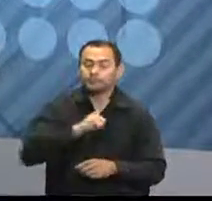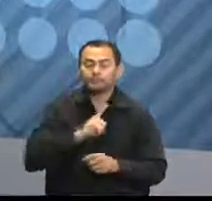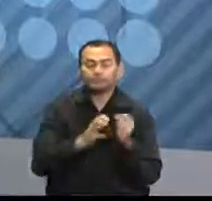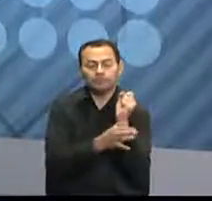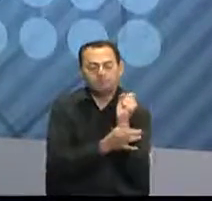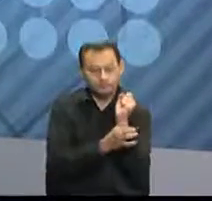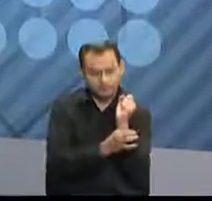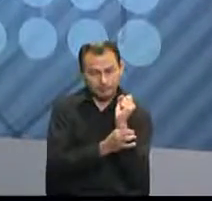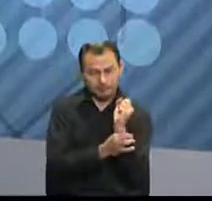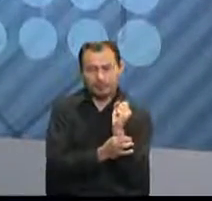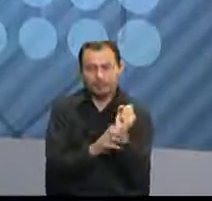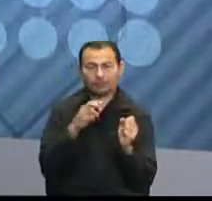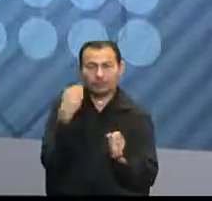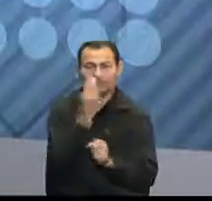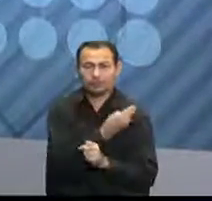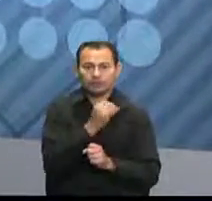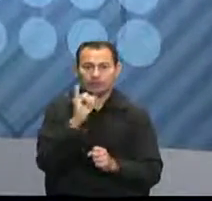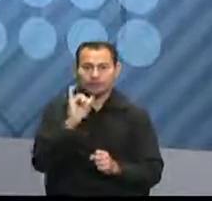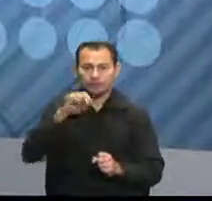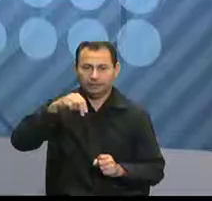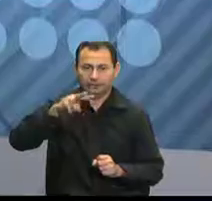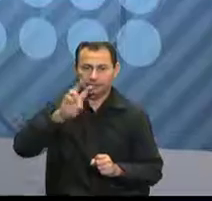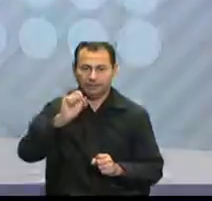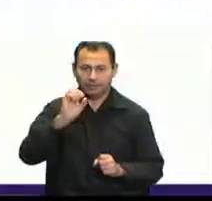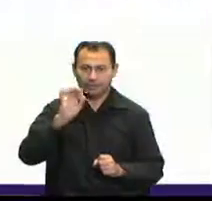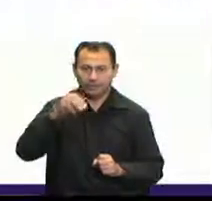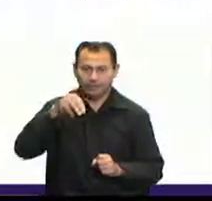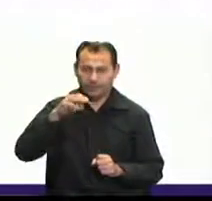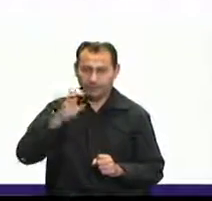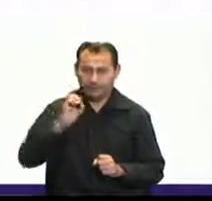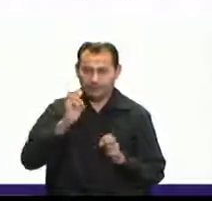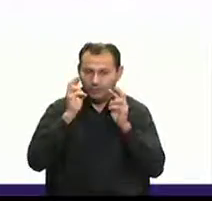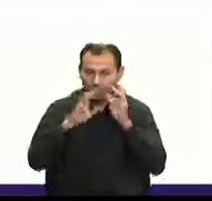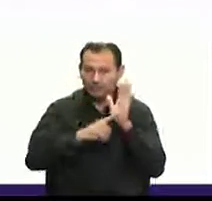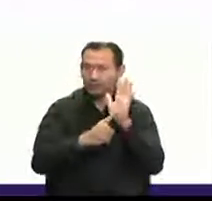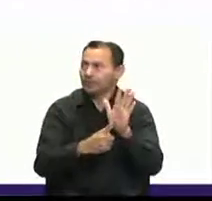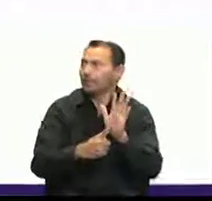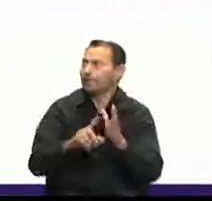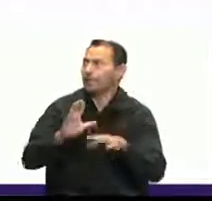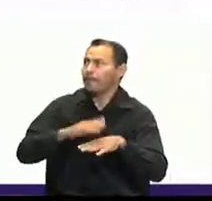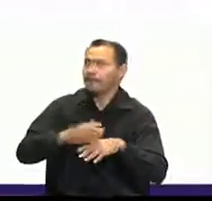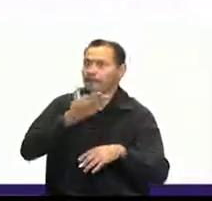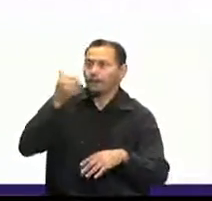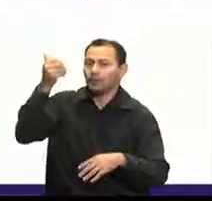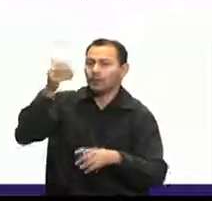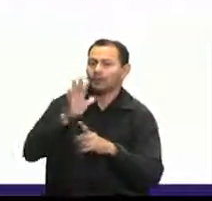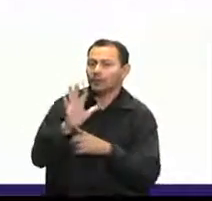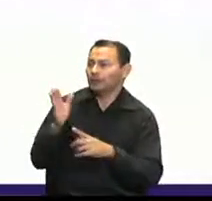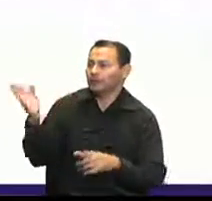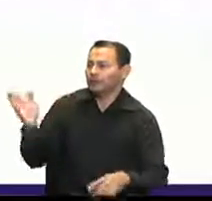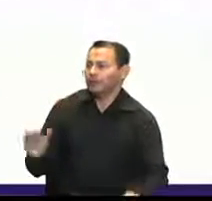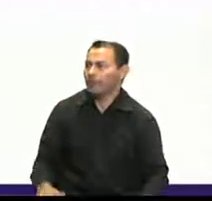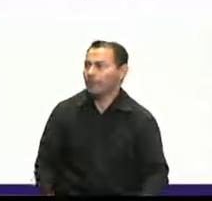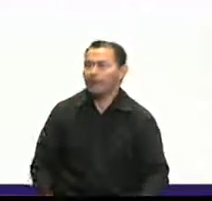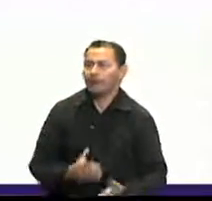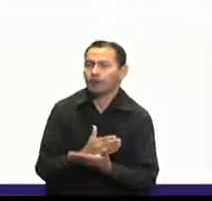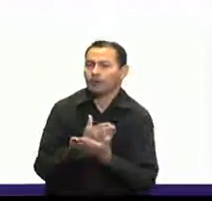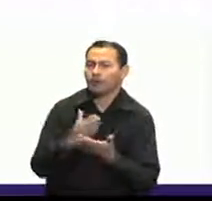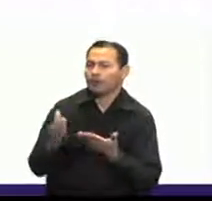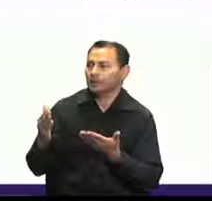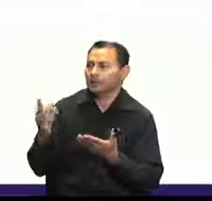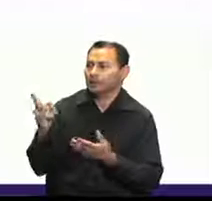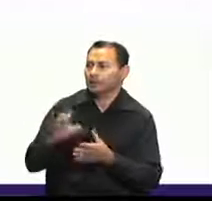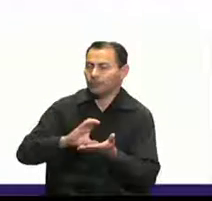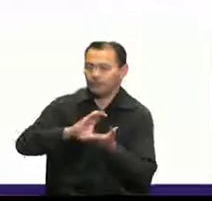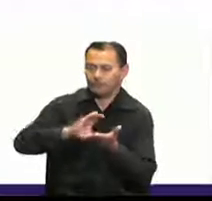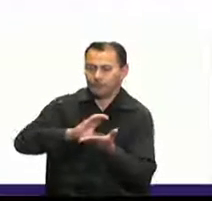segurança para os nossos investimentos vamos ao quadro que eu quero te apresentar melhor começando pelo